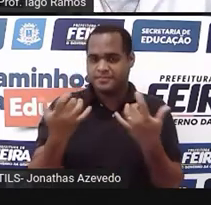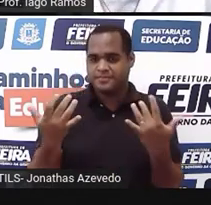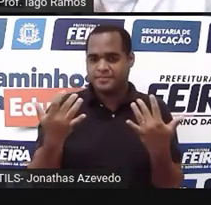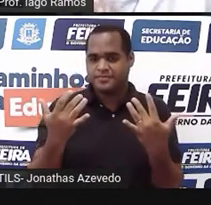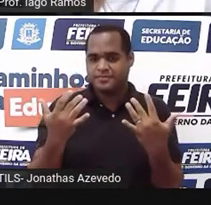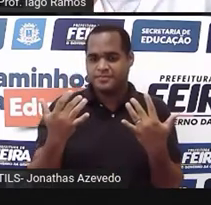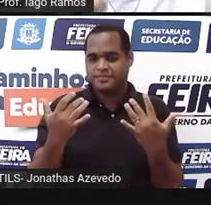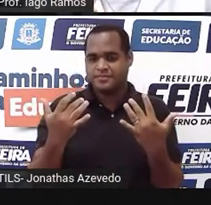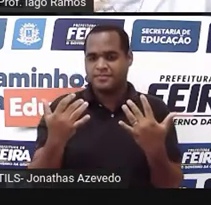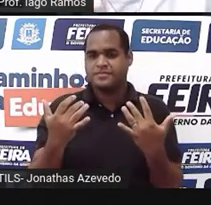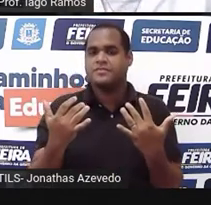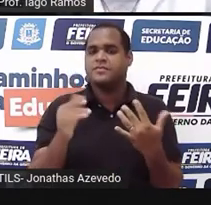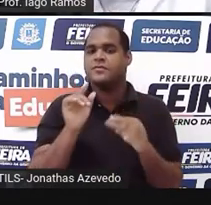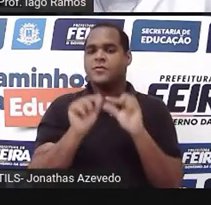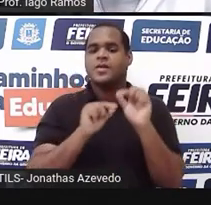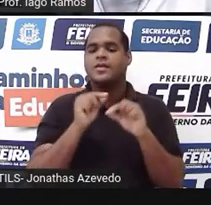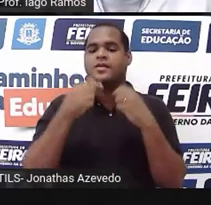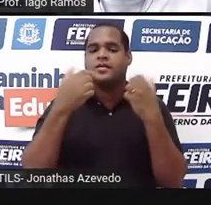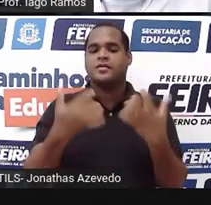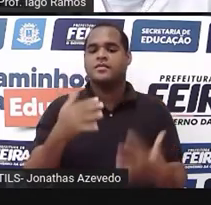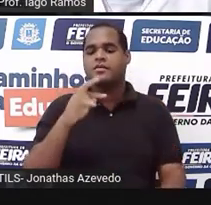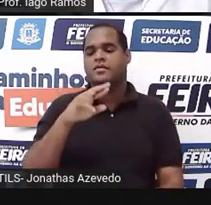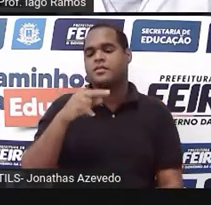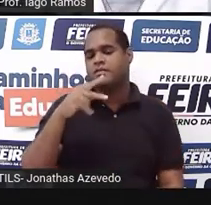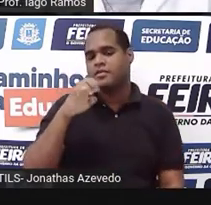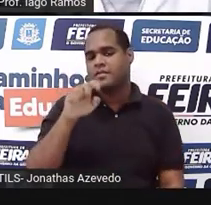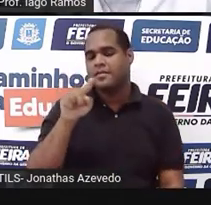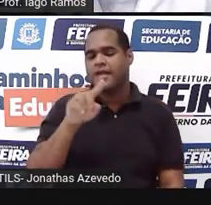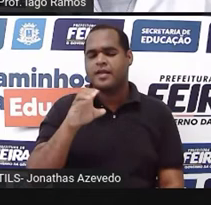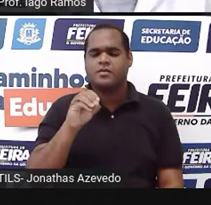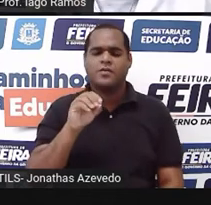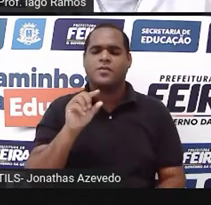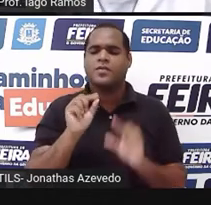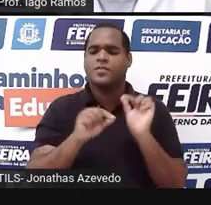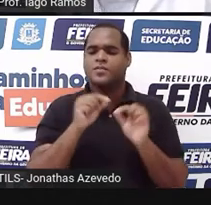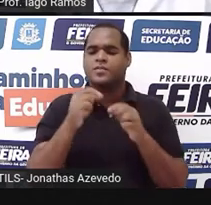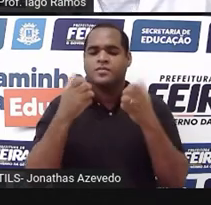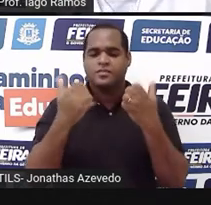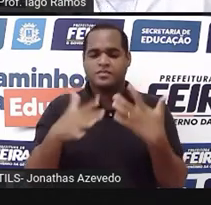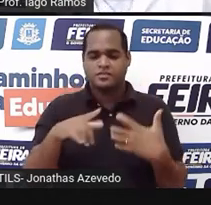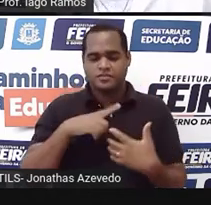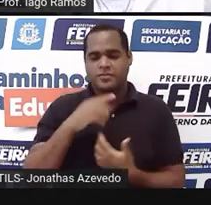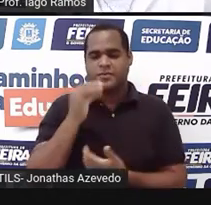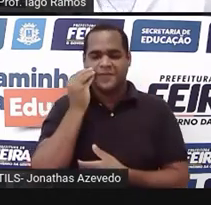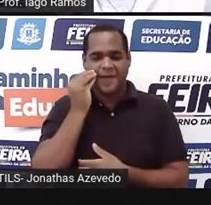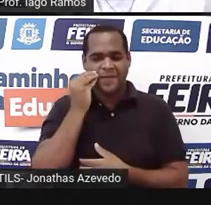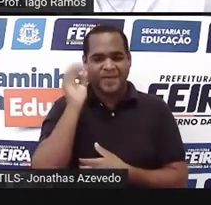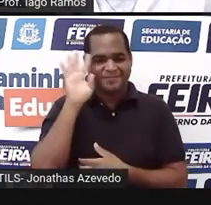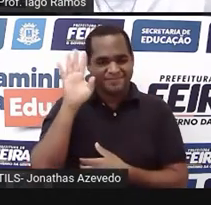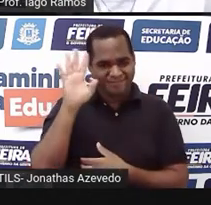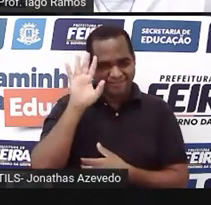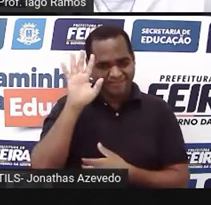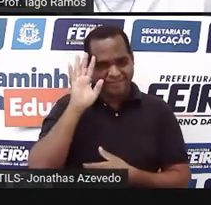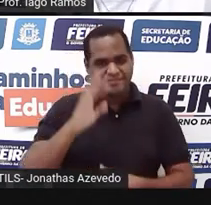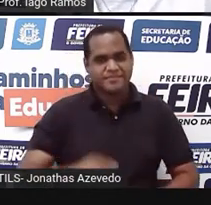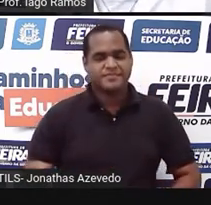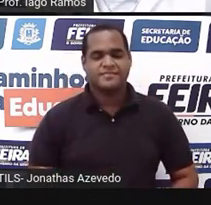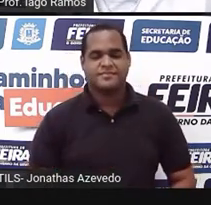determinar a área de um trapézio ou vou deixar esse tempo na tela e você vai tentar pensar nisso